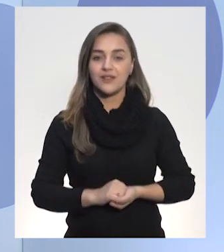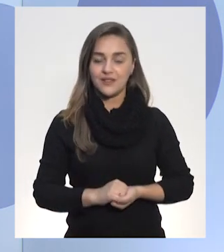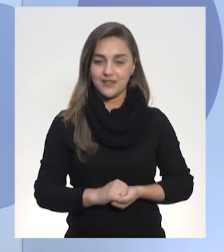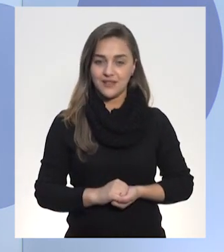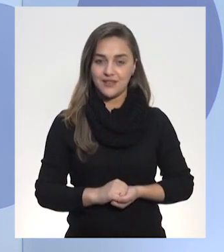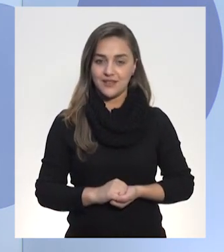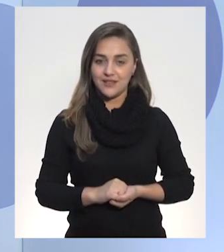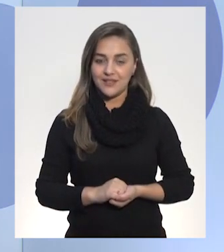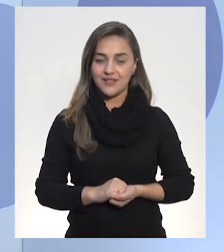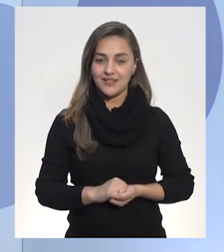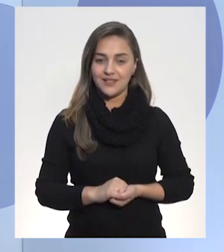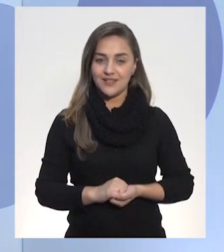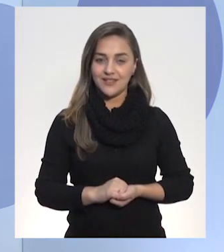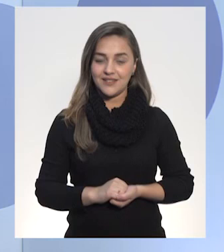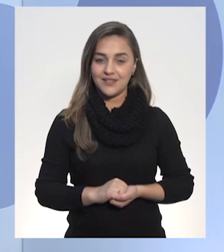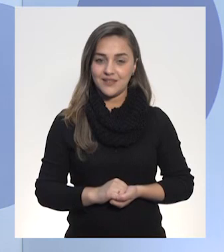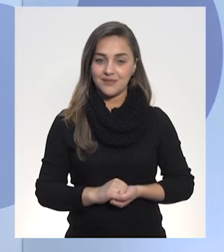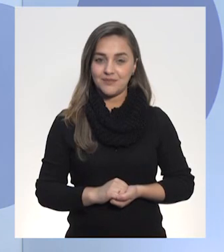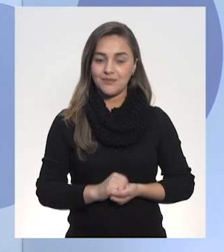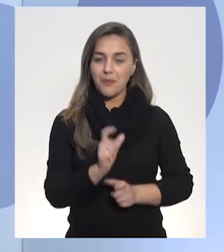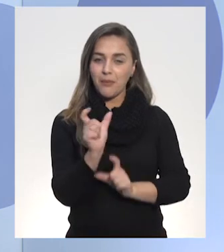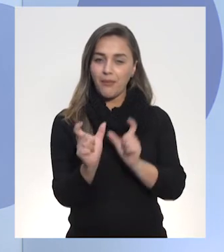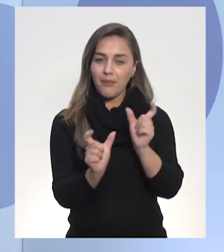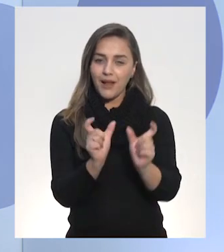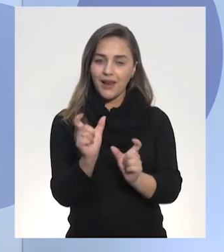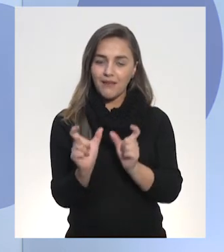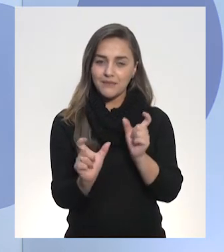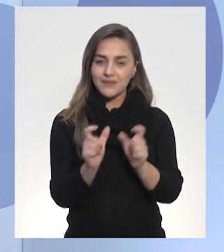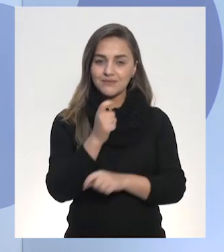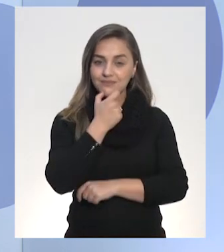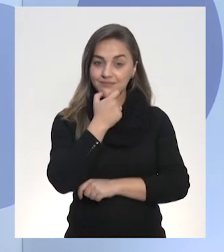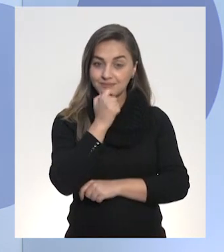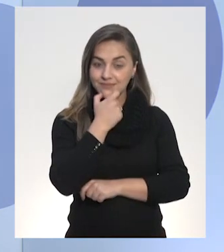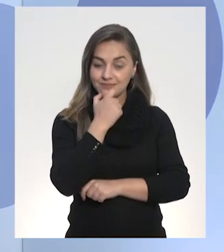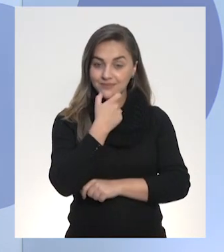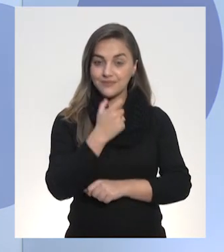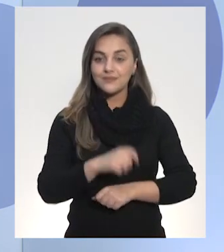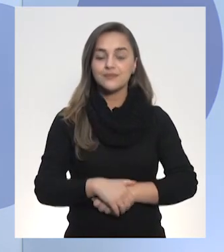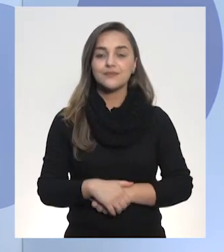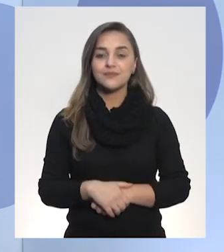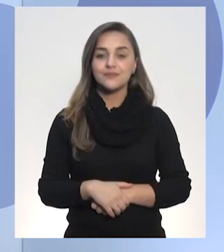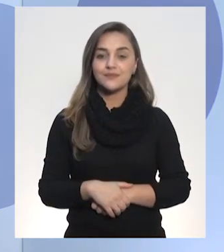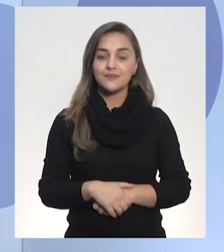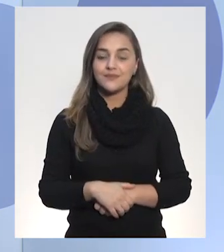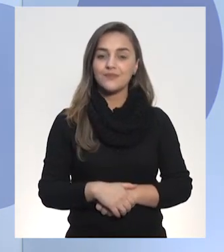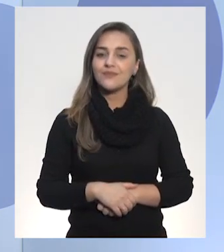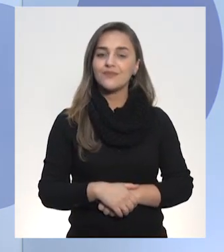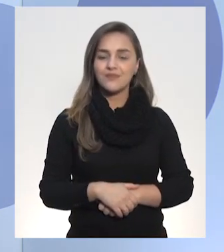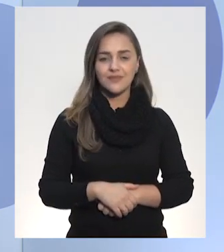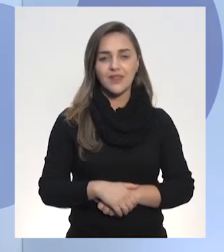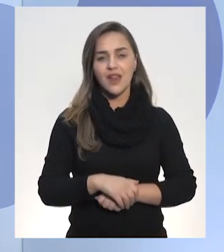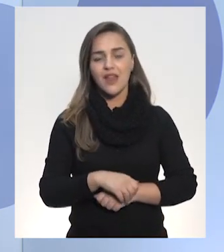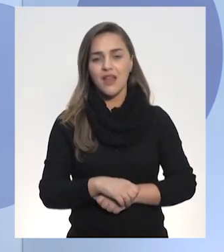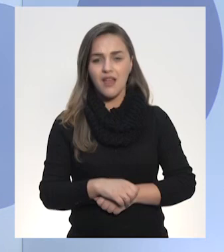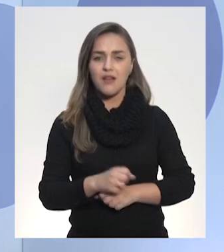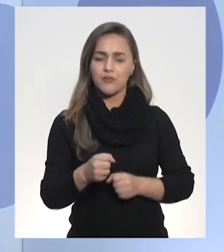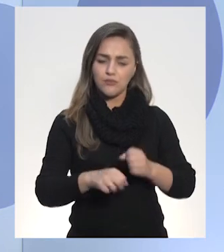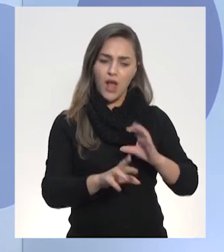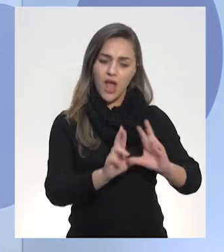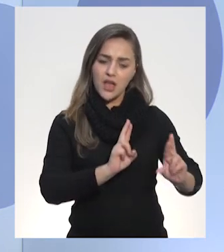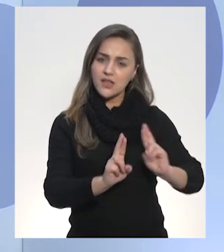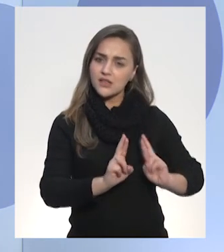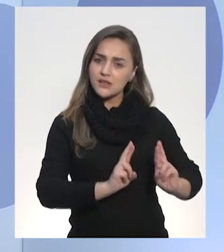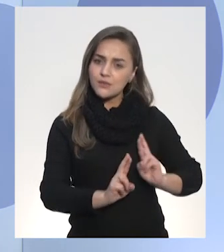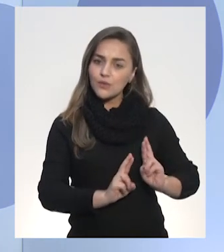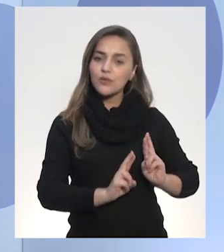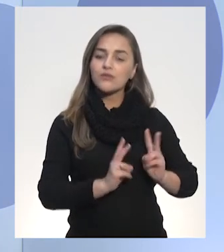secondary, 3 used, 4 light e 5 about. A maioria respondeu a mesma coisa, Ed,